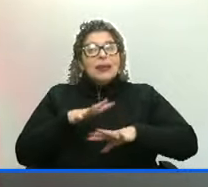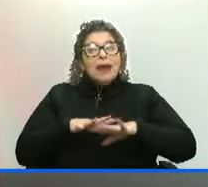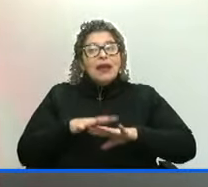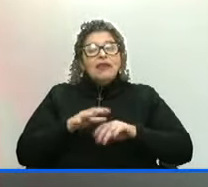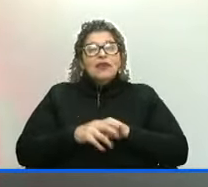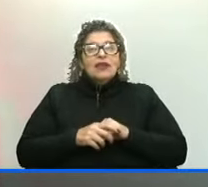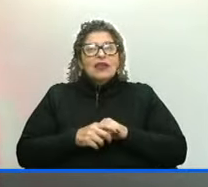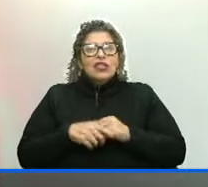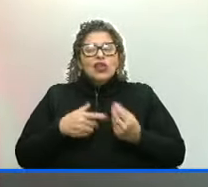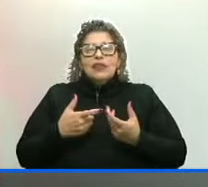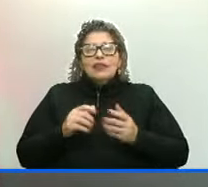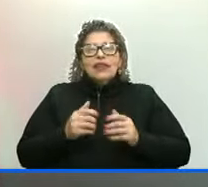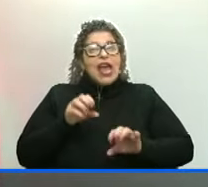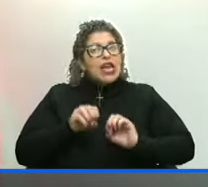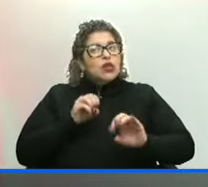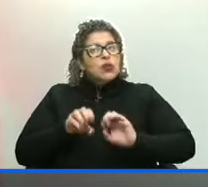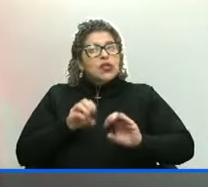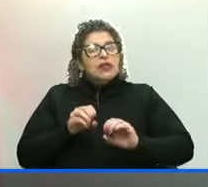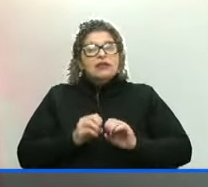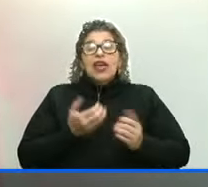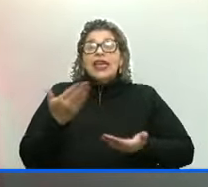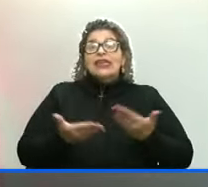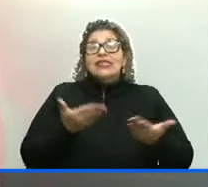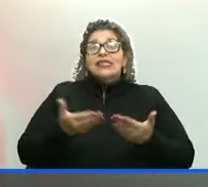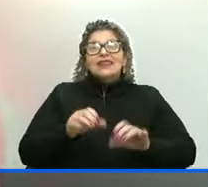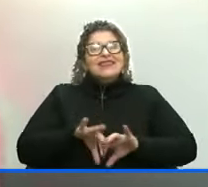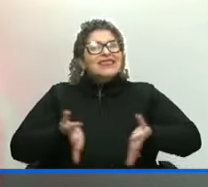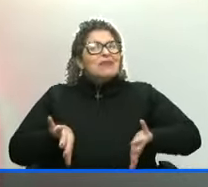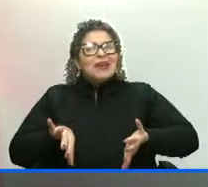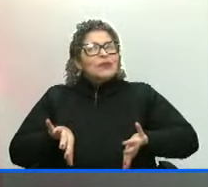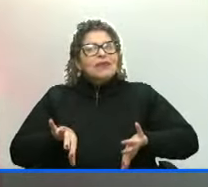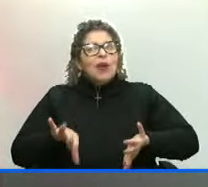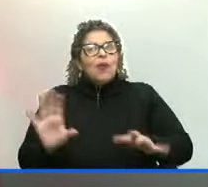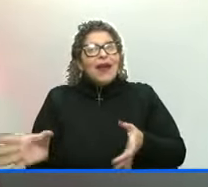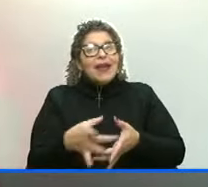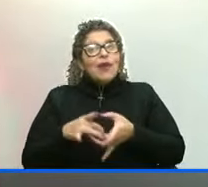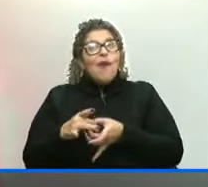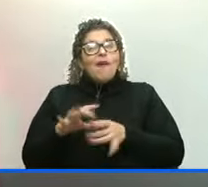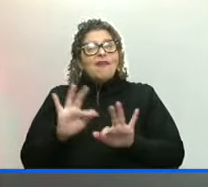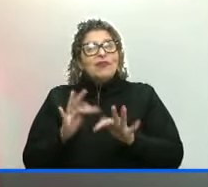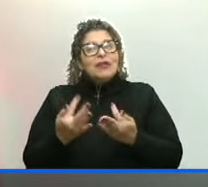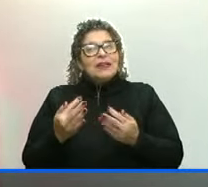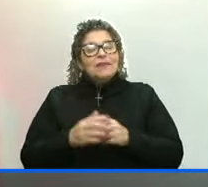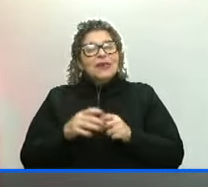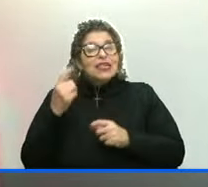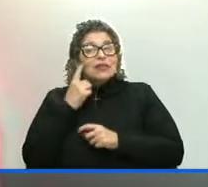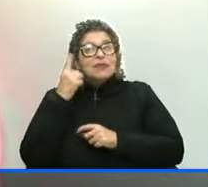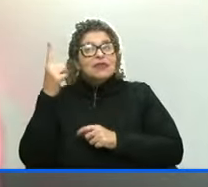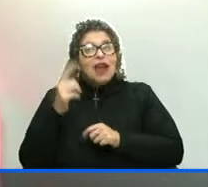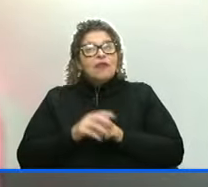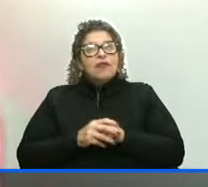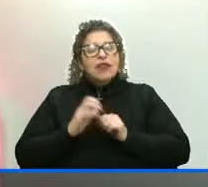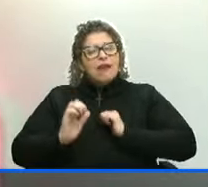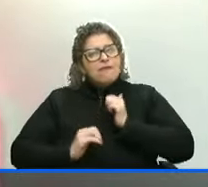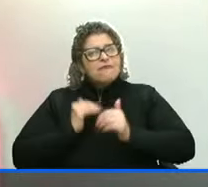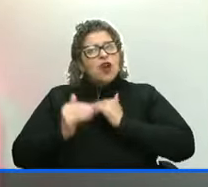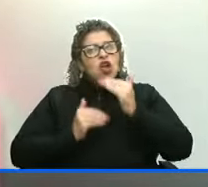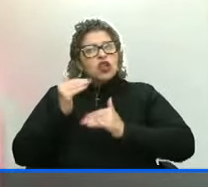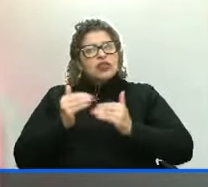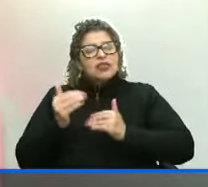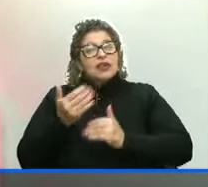adianta a gente dizer que educação é educação, assistência é assistência. A gente está falando uma mesma família. E se nós pensarmos em evolução